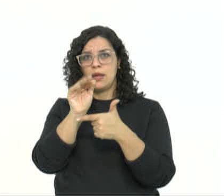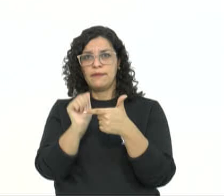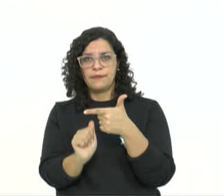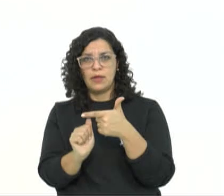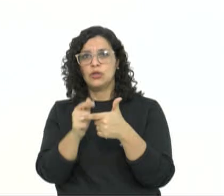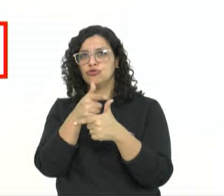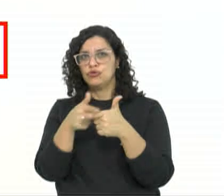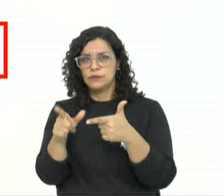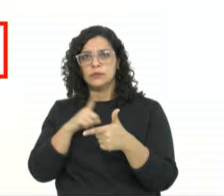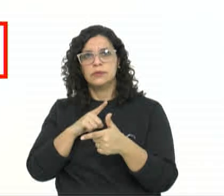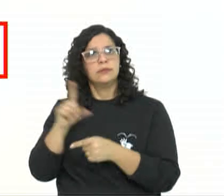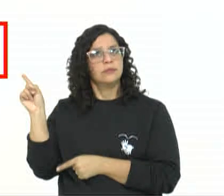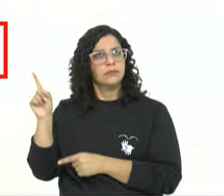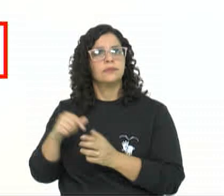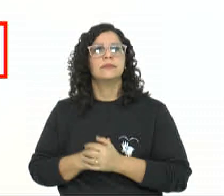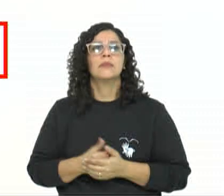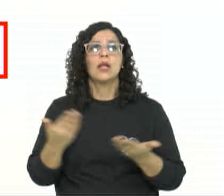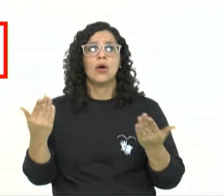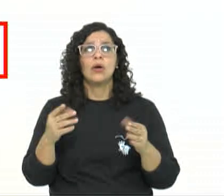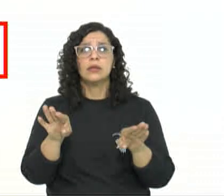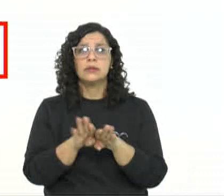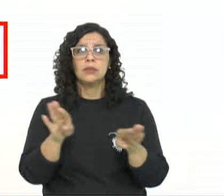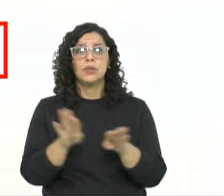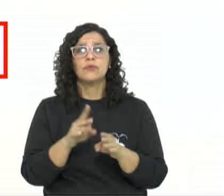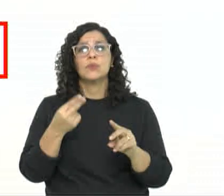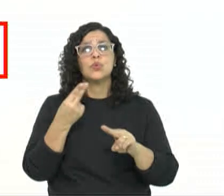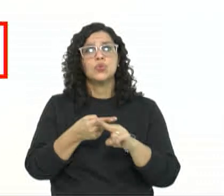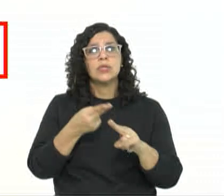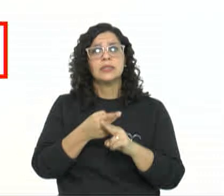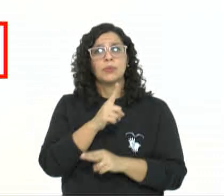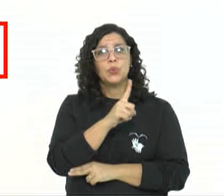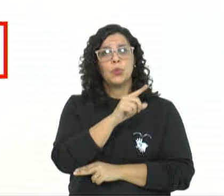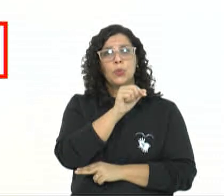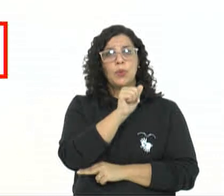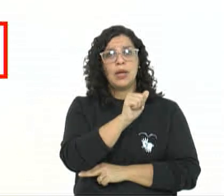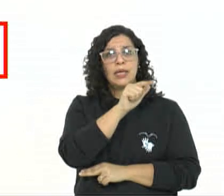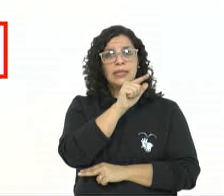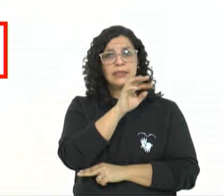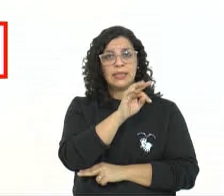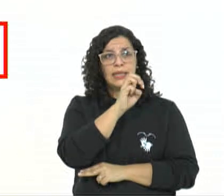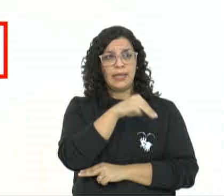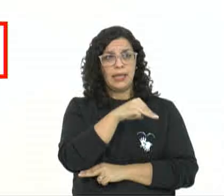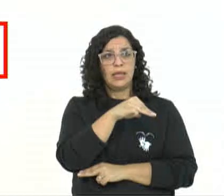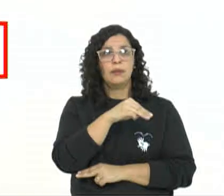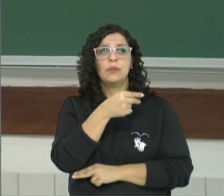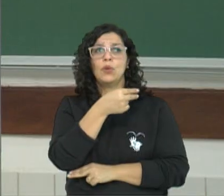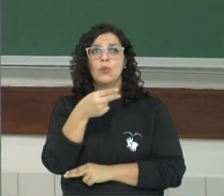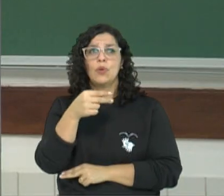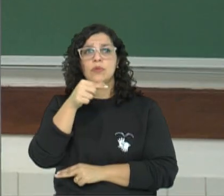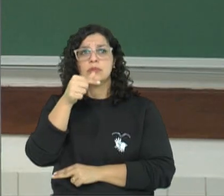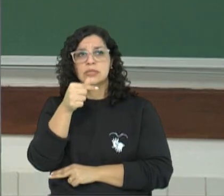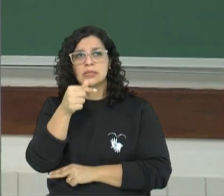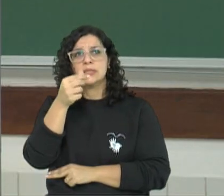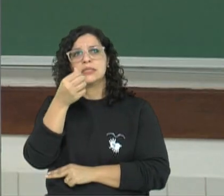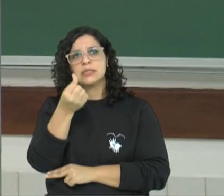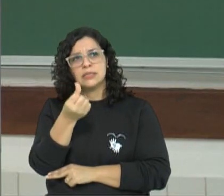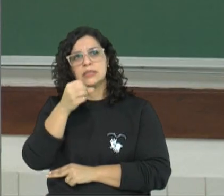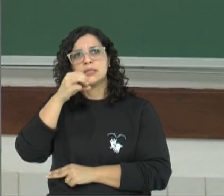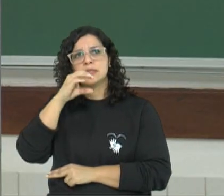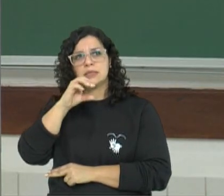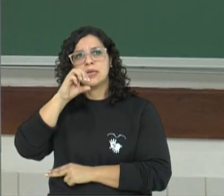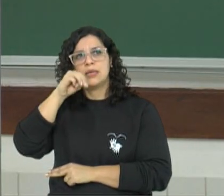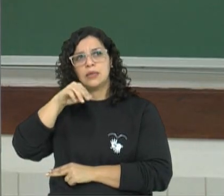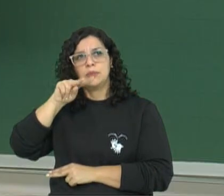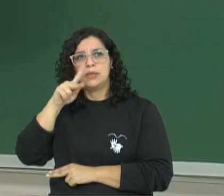elas, F sobre A. E a unidade do Sistema Nacional de Medida é o famoso Pascal, certo? Aonde que nós